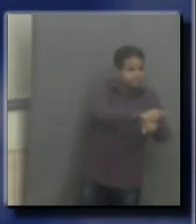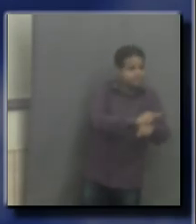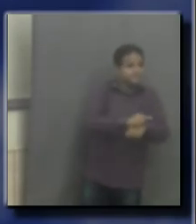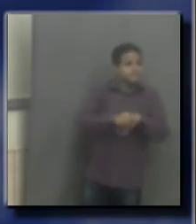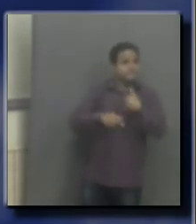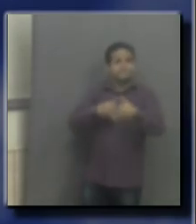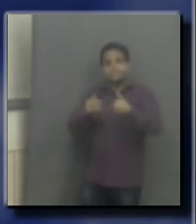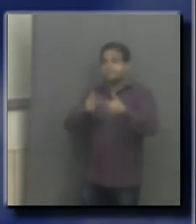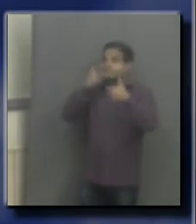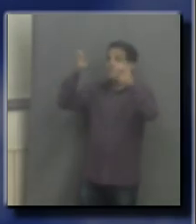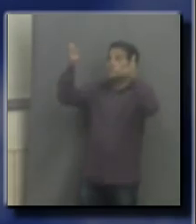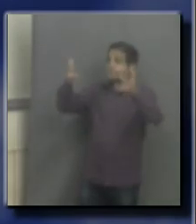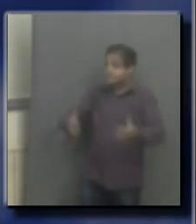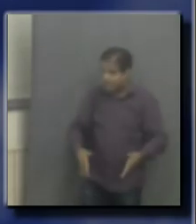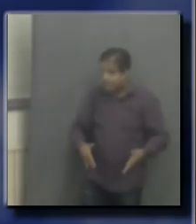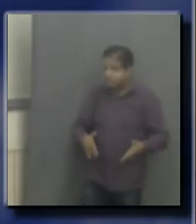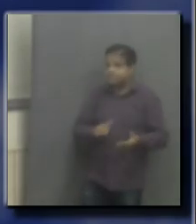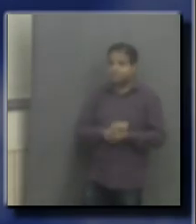se contar